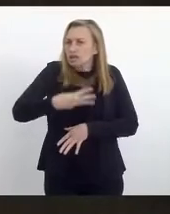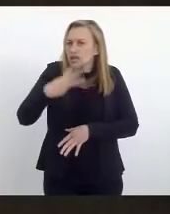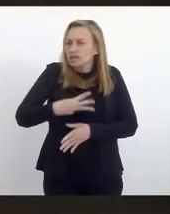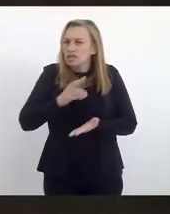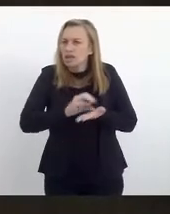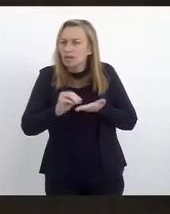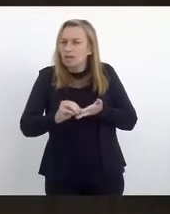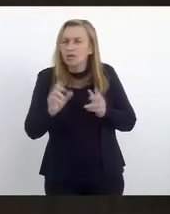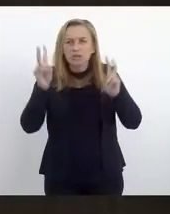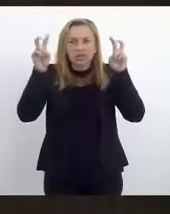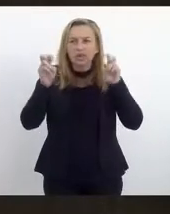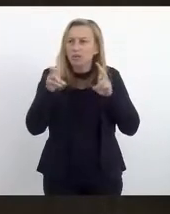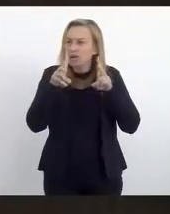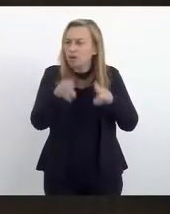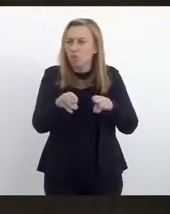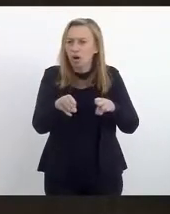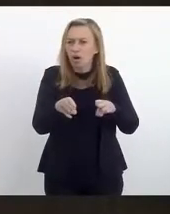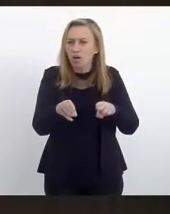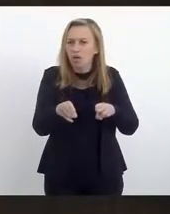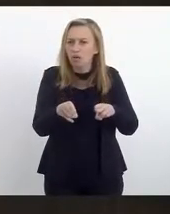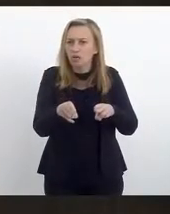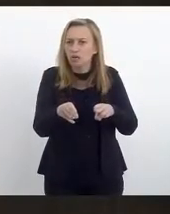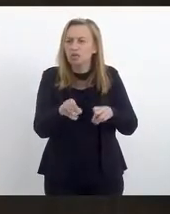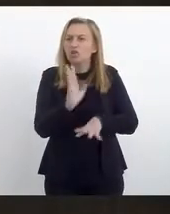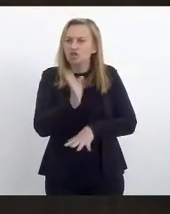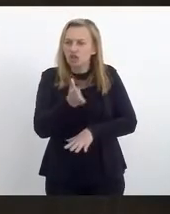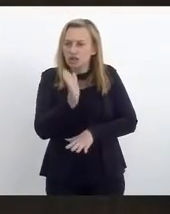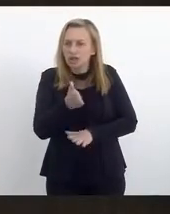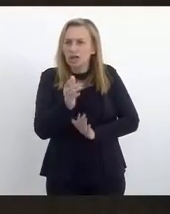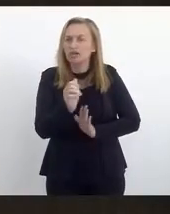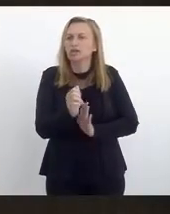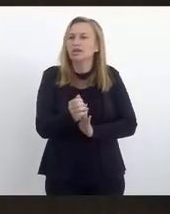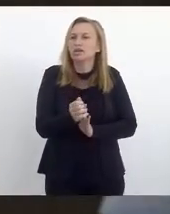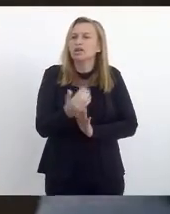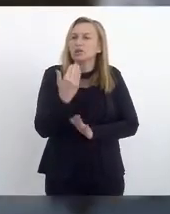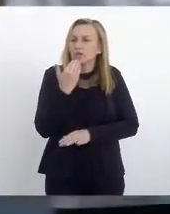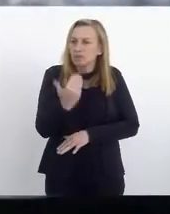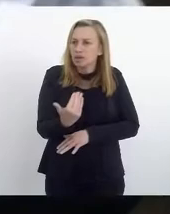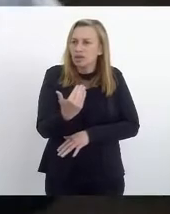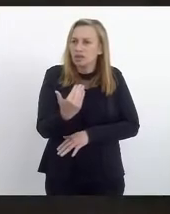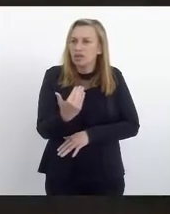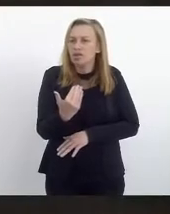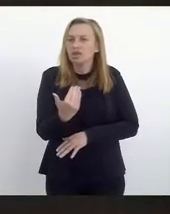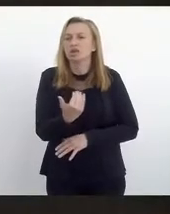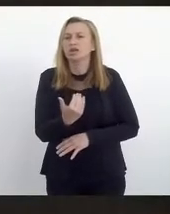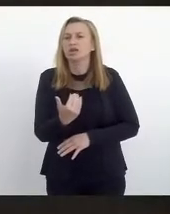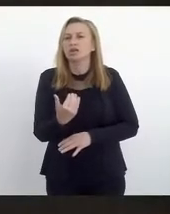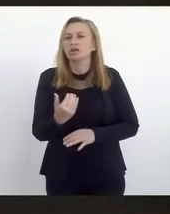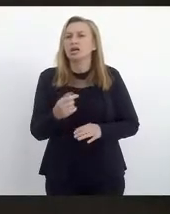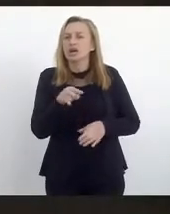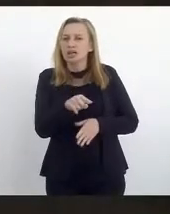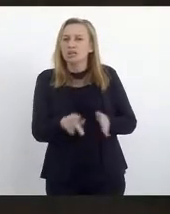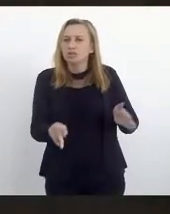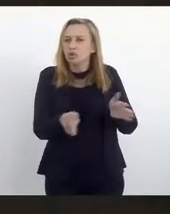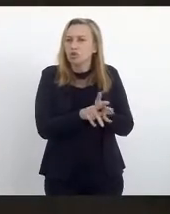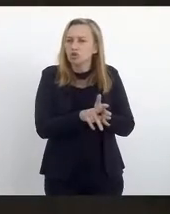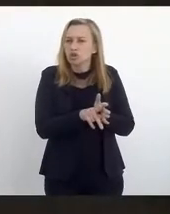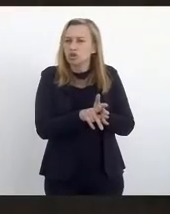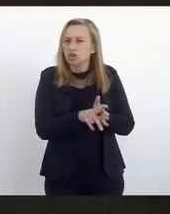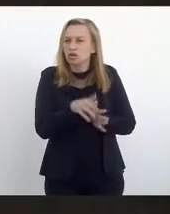trata do mesmo tema, já está na redação do vencido. Eu queria pedir a Vossa Excelência que remetesse este projeto,